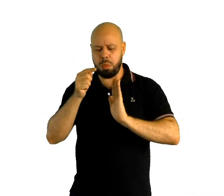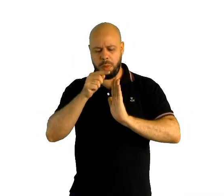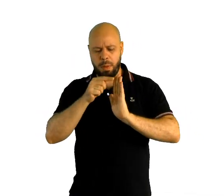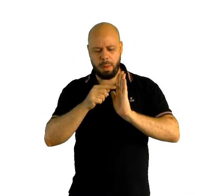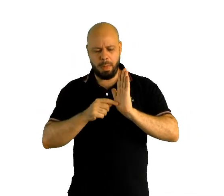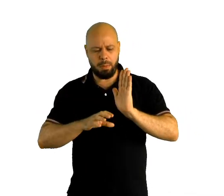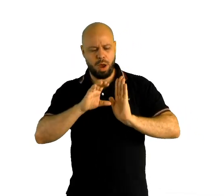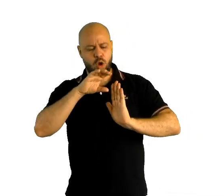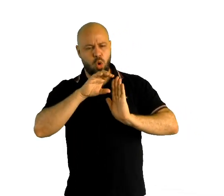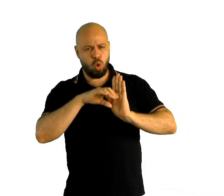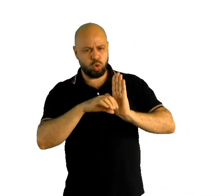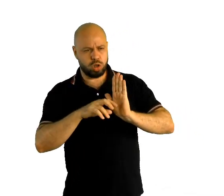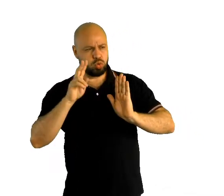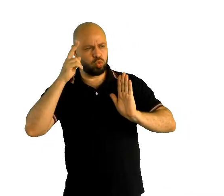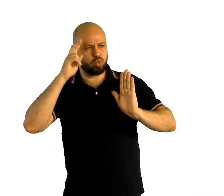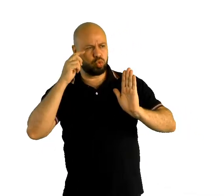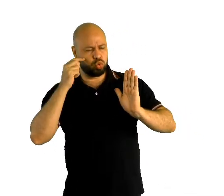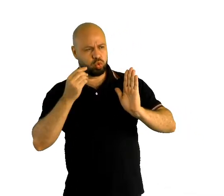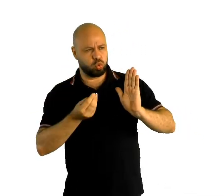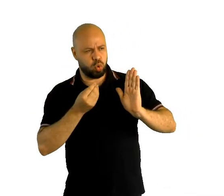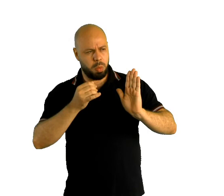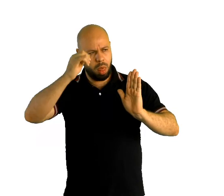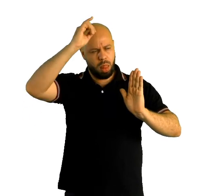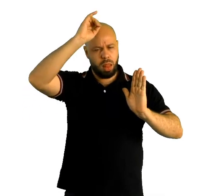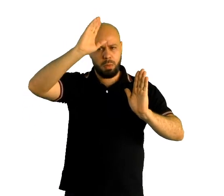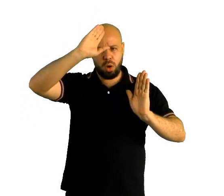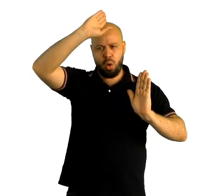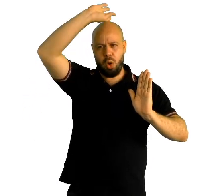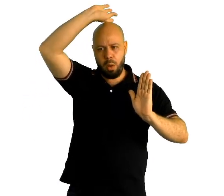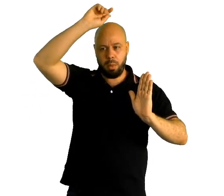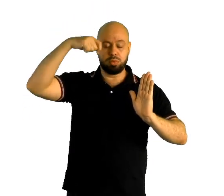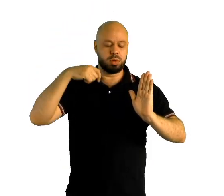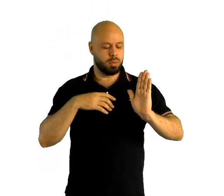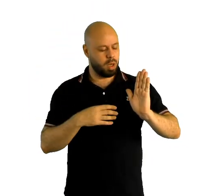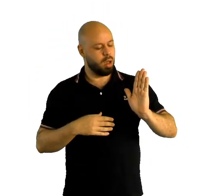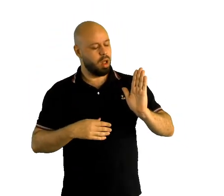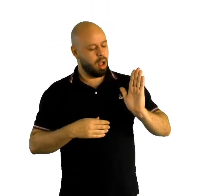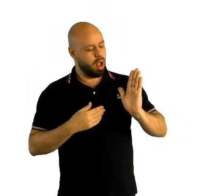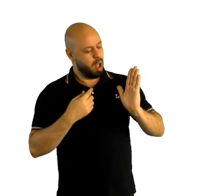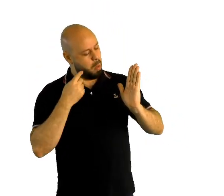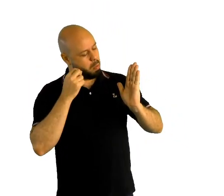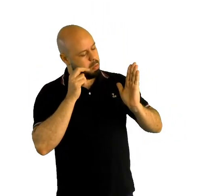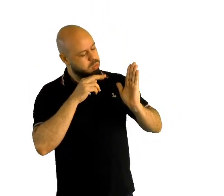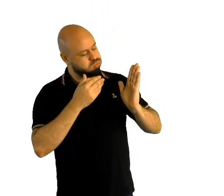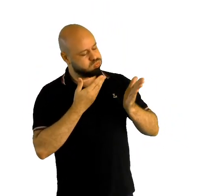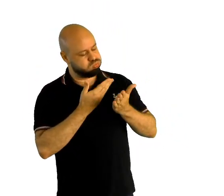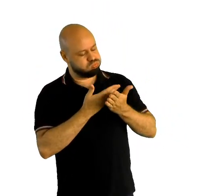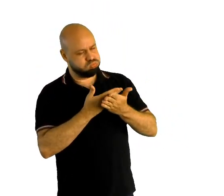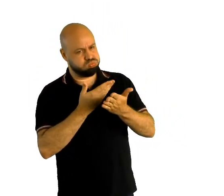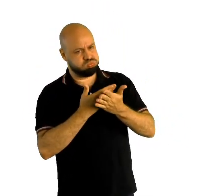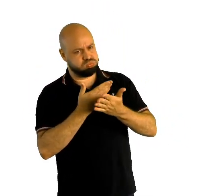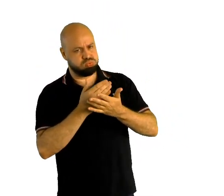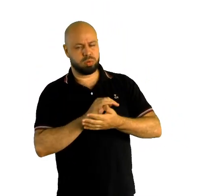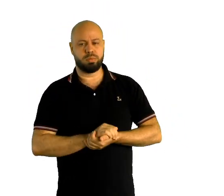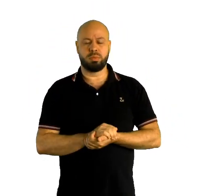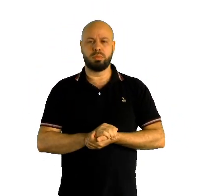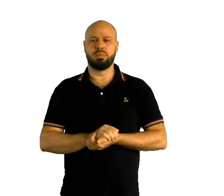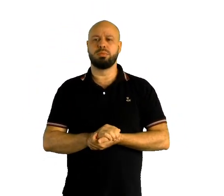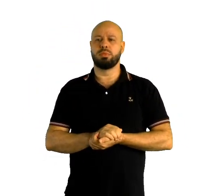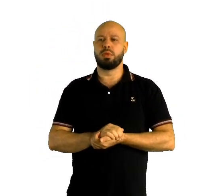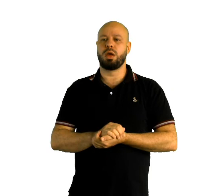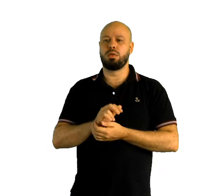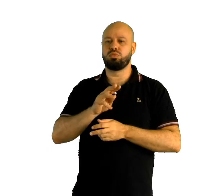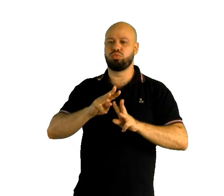conceito de história, o conceito de império e sobre o Império Romano. História do Mundo, tem um outro